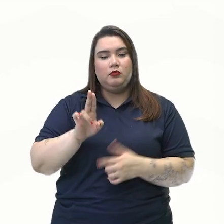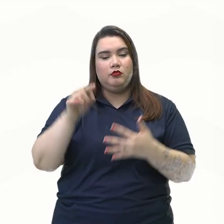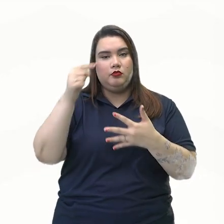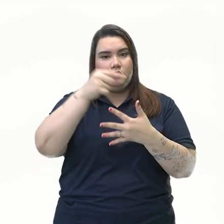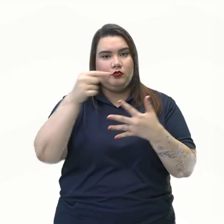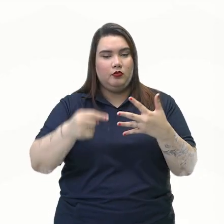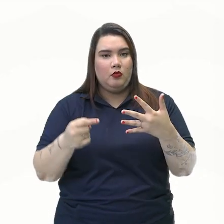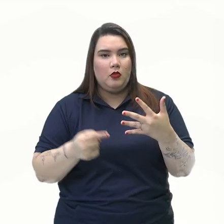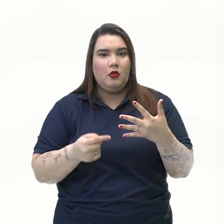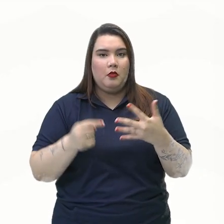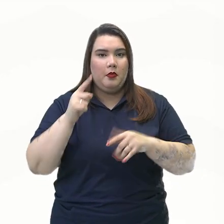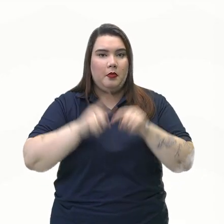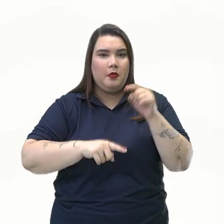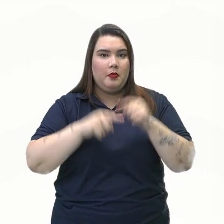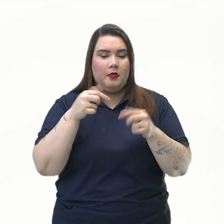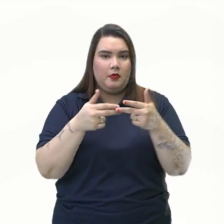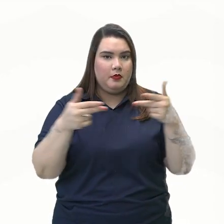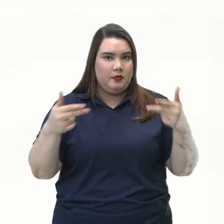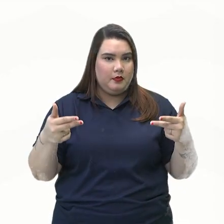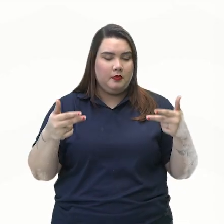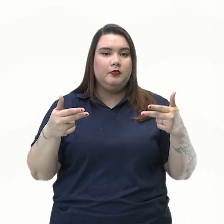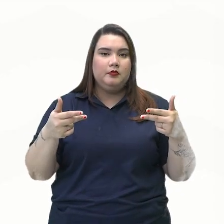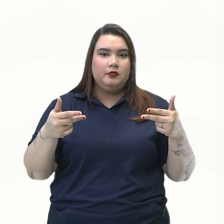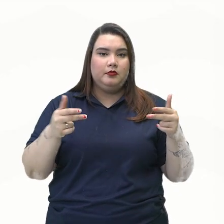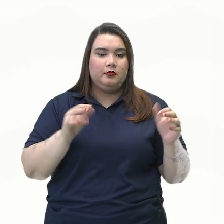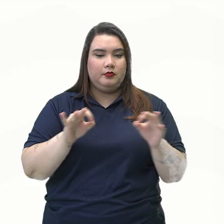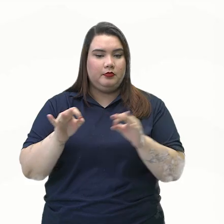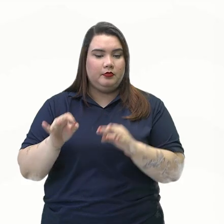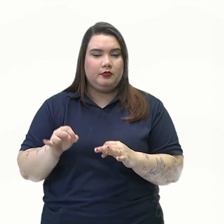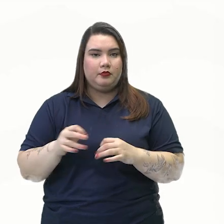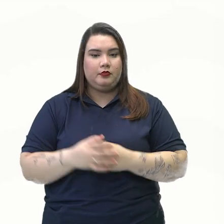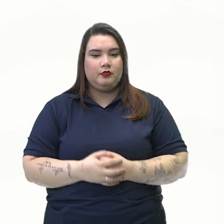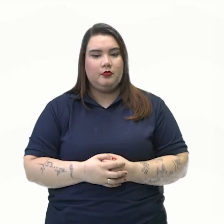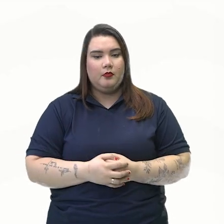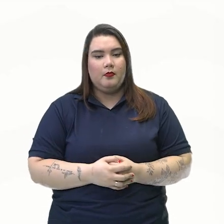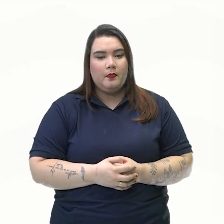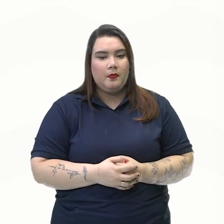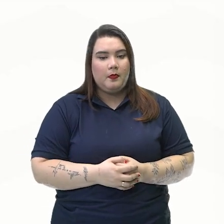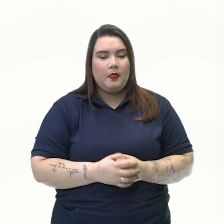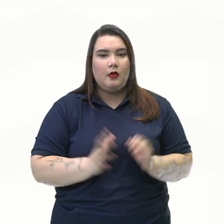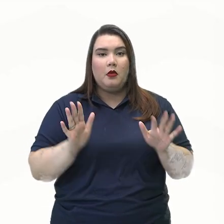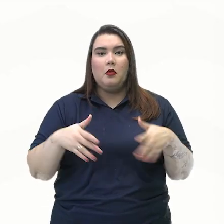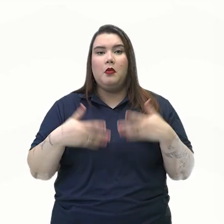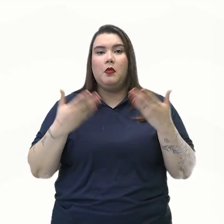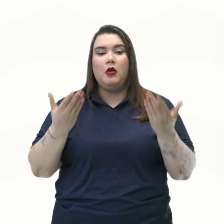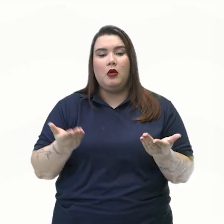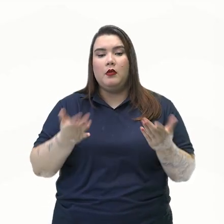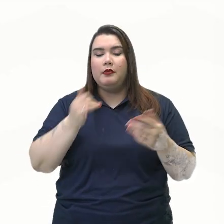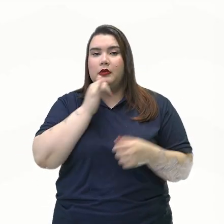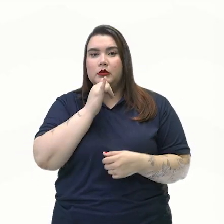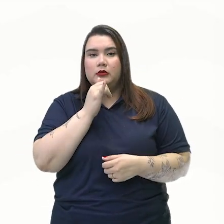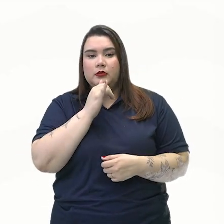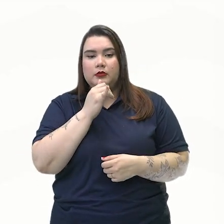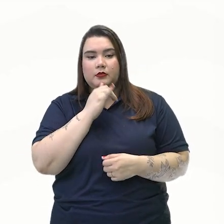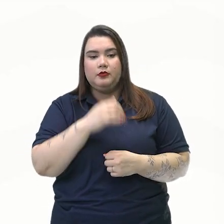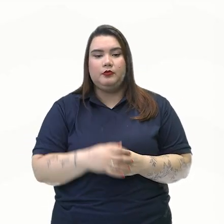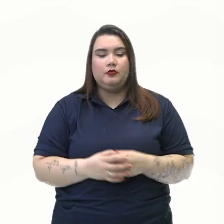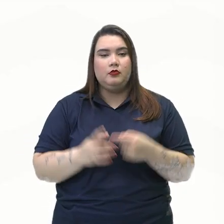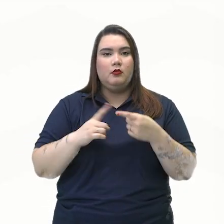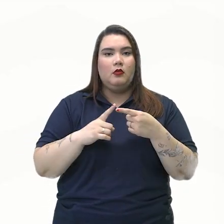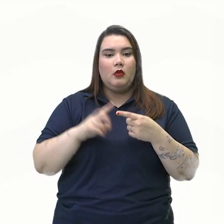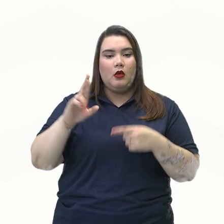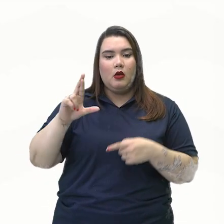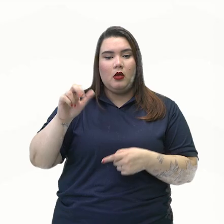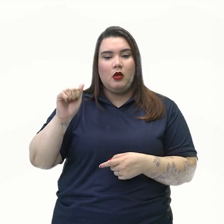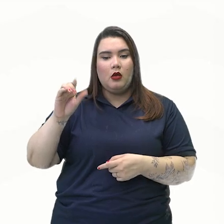por determinados aparelhos ou determinados equipamentos tecnológicos, como, por exemplo, os radares,